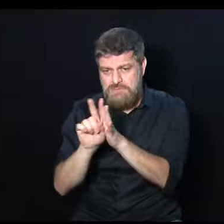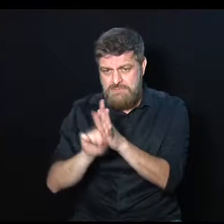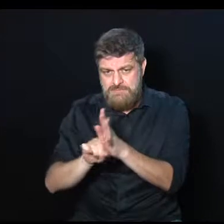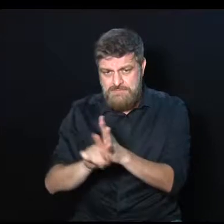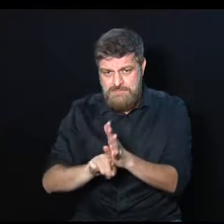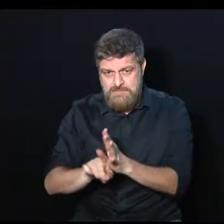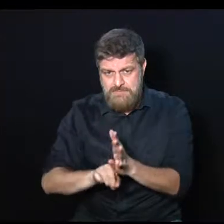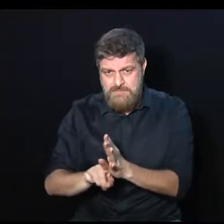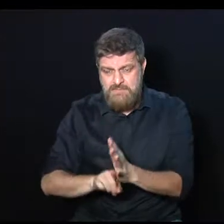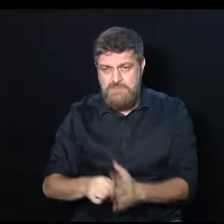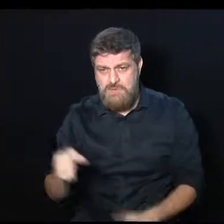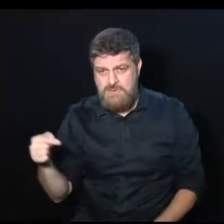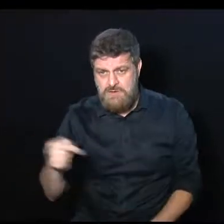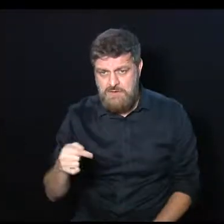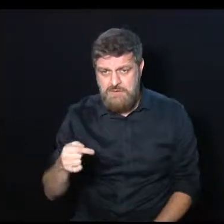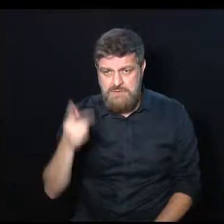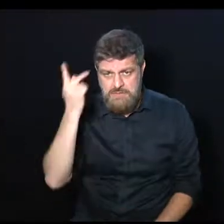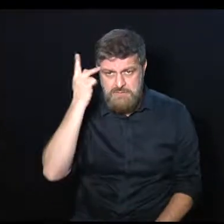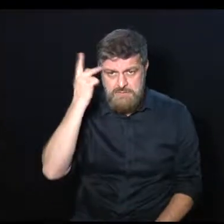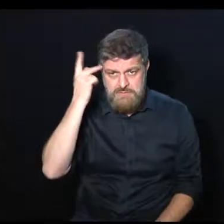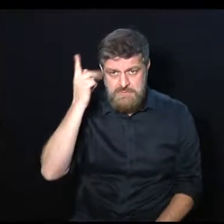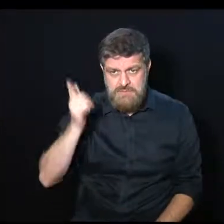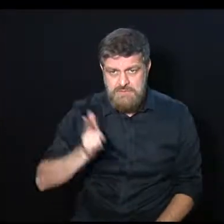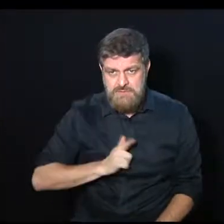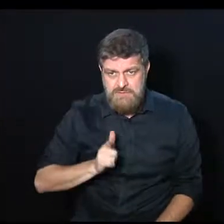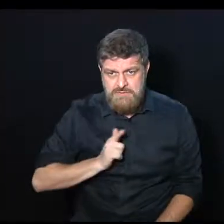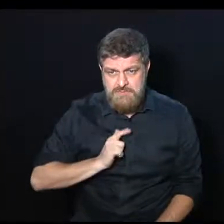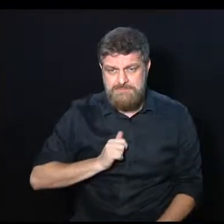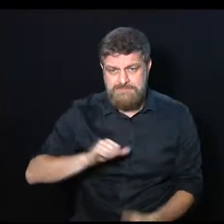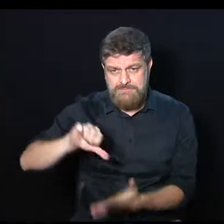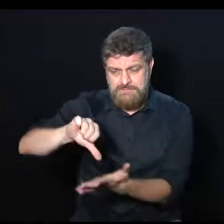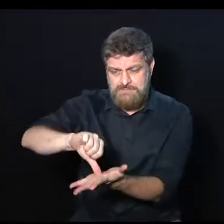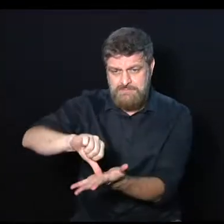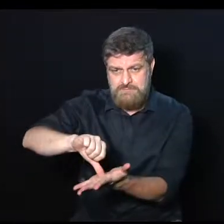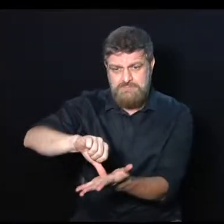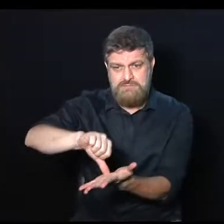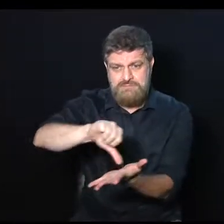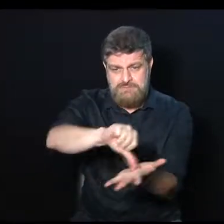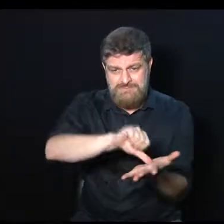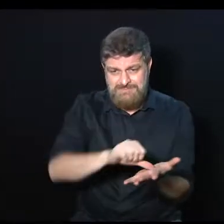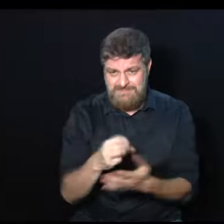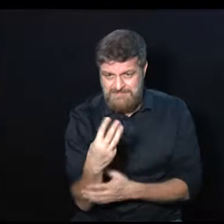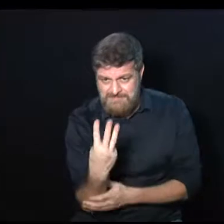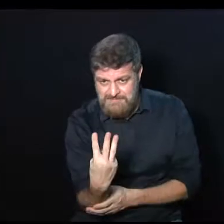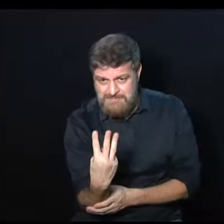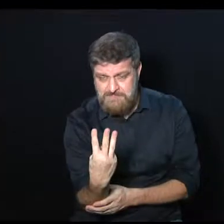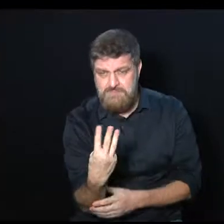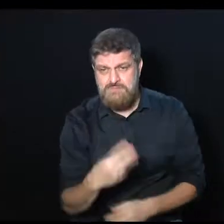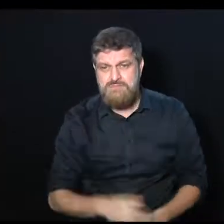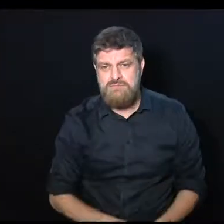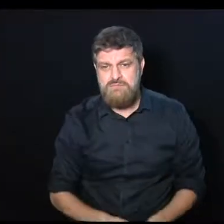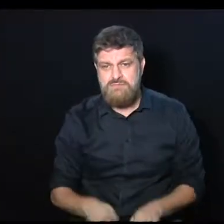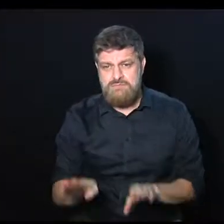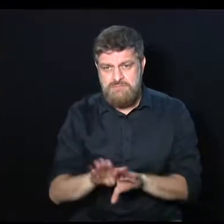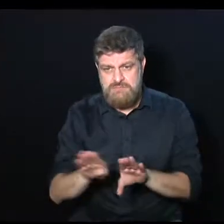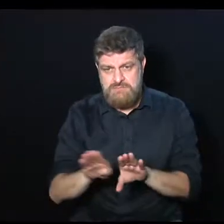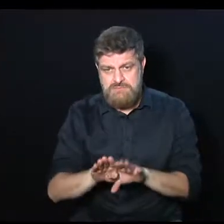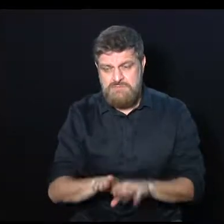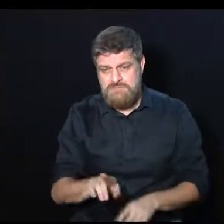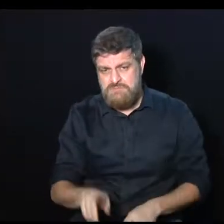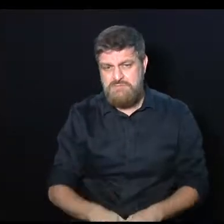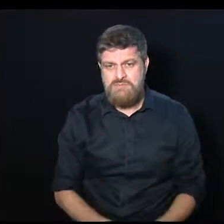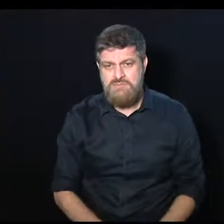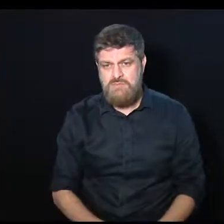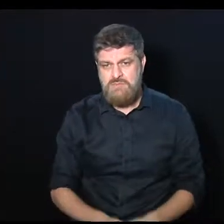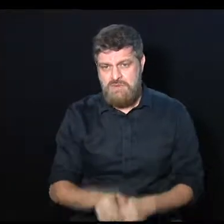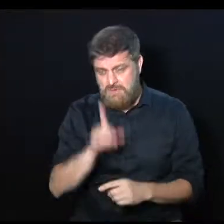muitos, mas aqui, no estado de São Paulo nós temos centros. Em São Paulo tem 3 centros, incluindo o Butantã, o Hospital Vital